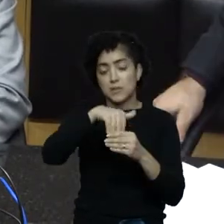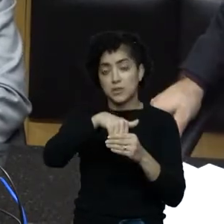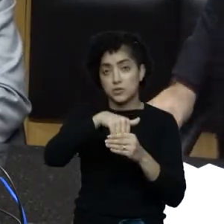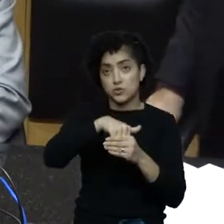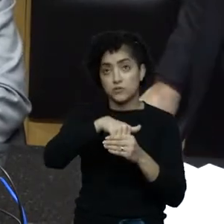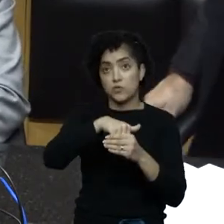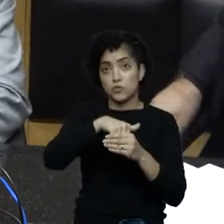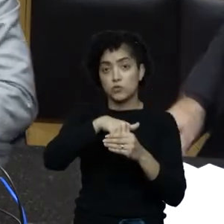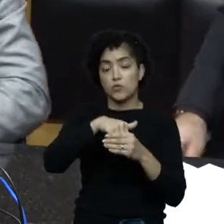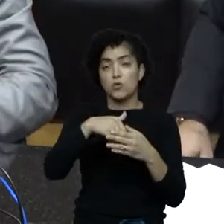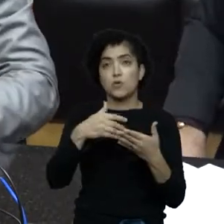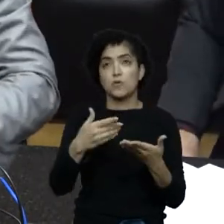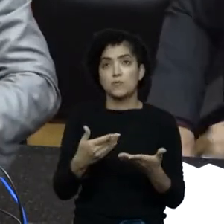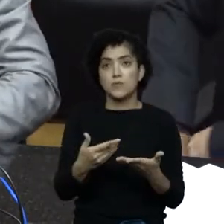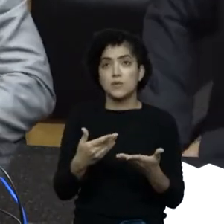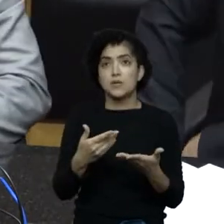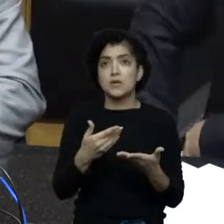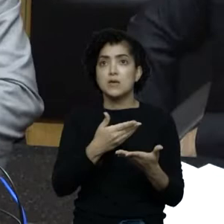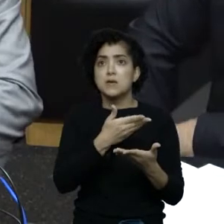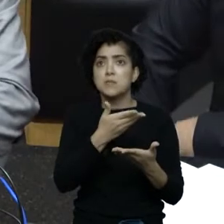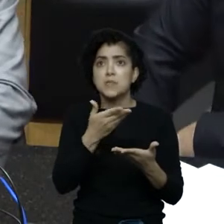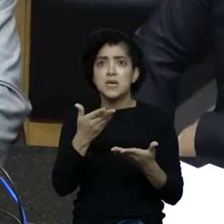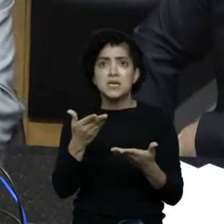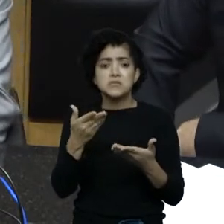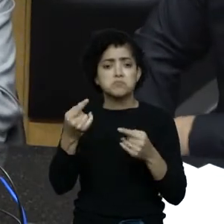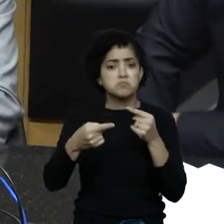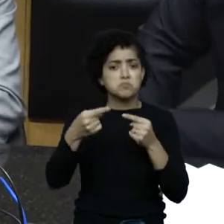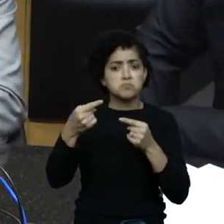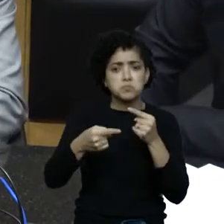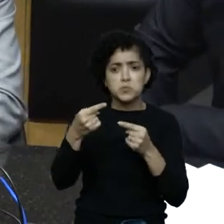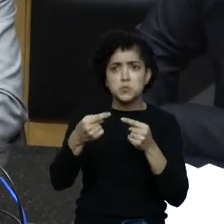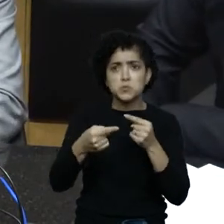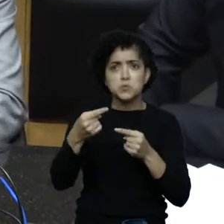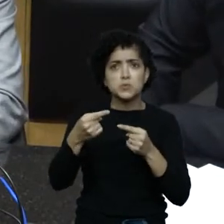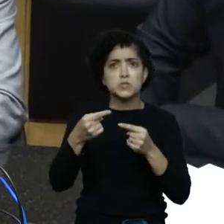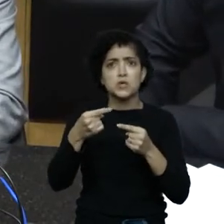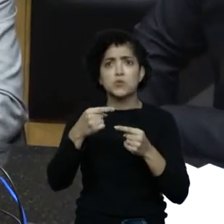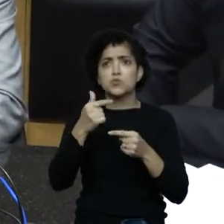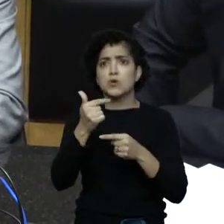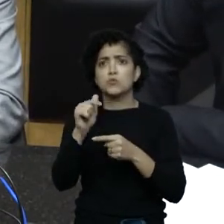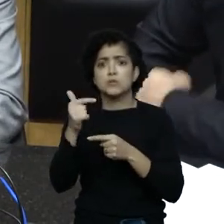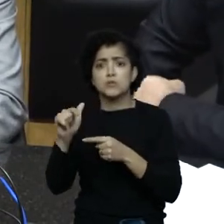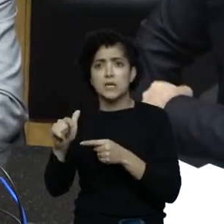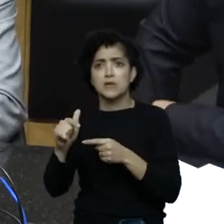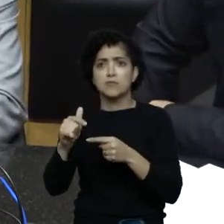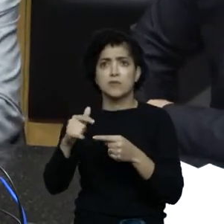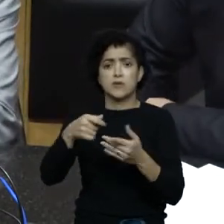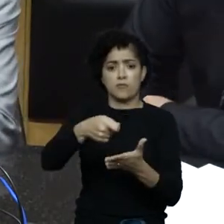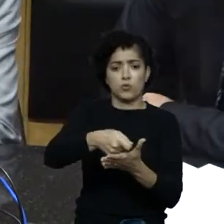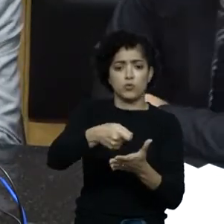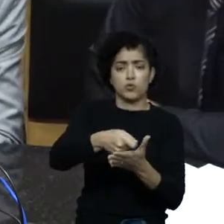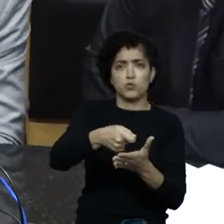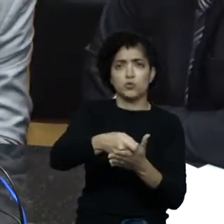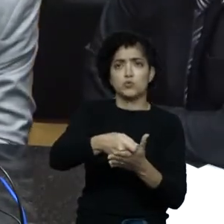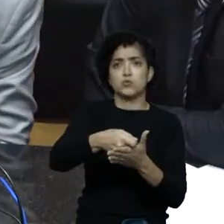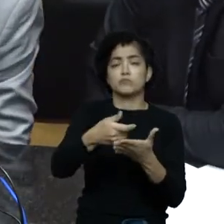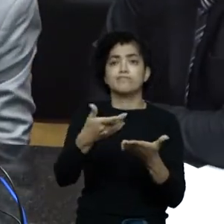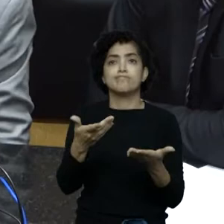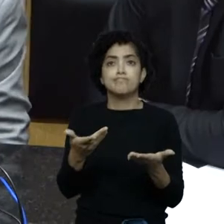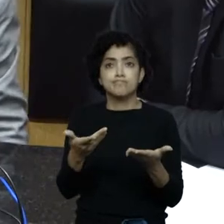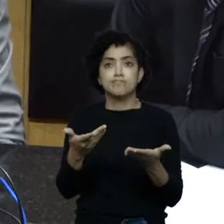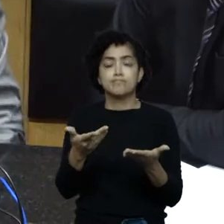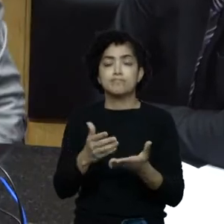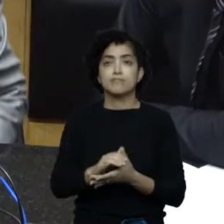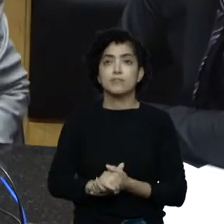final do ano essas matérias não tiveram uma discussão foi tudo goela abaixo como se diz em muitas das falas né